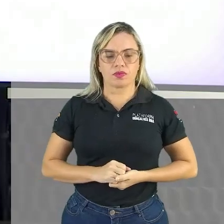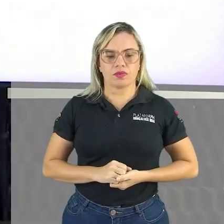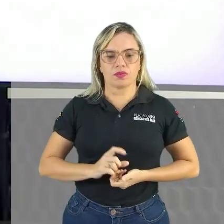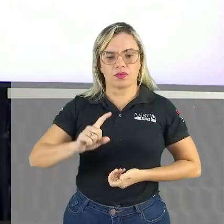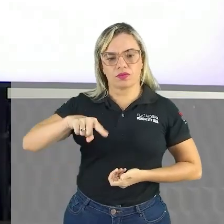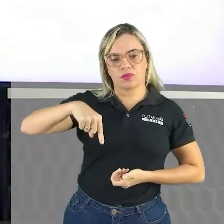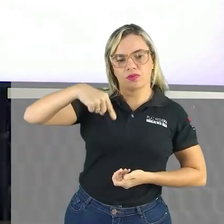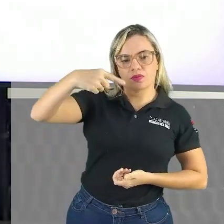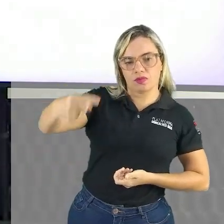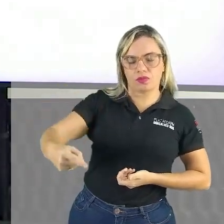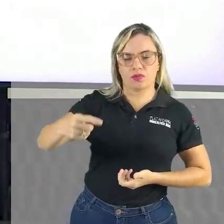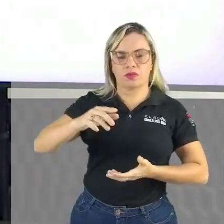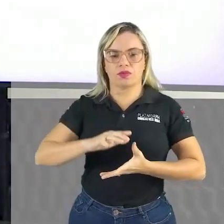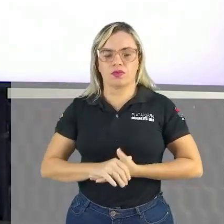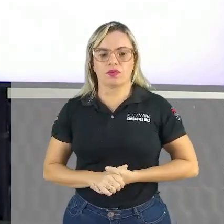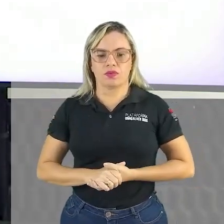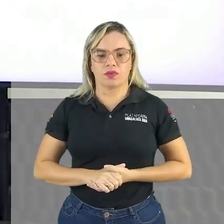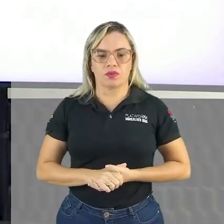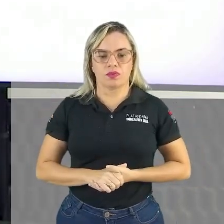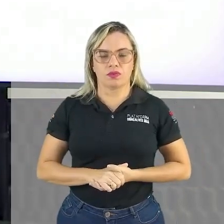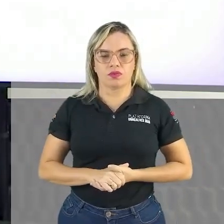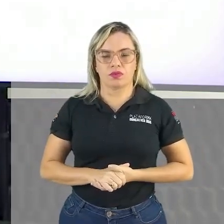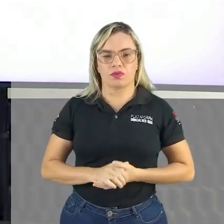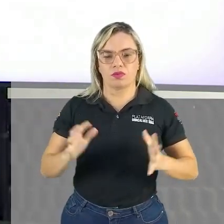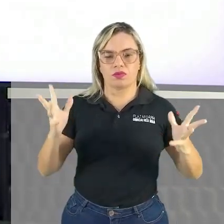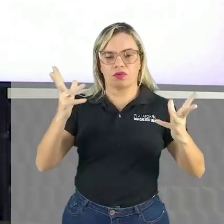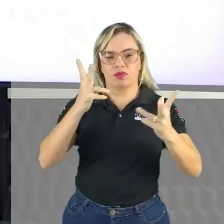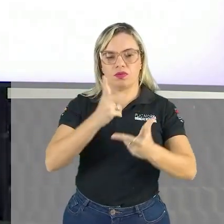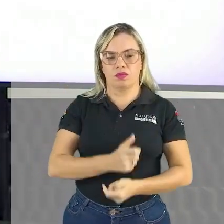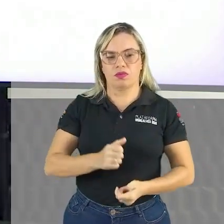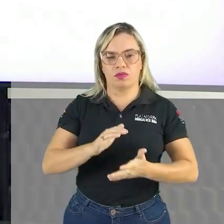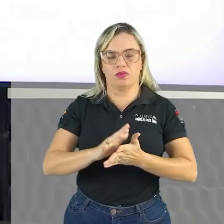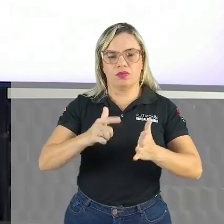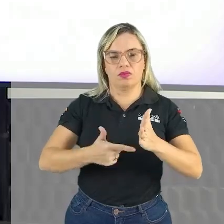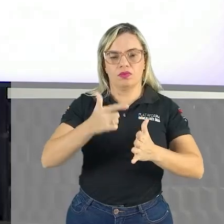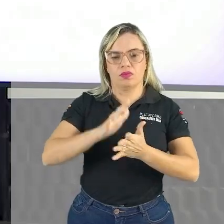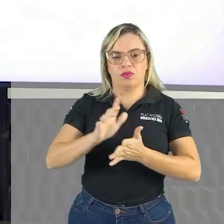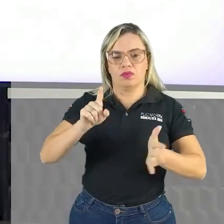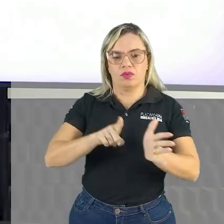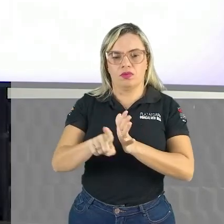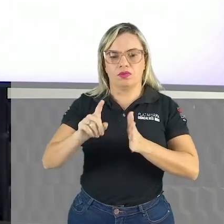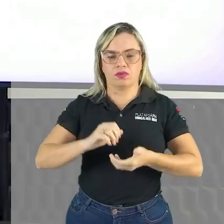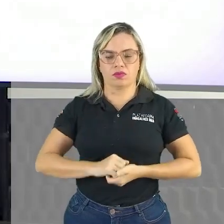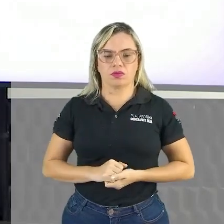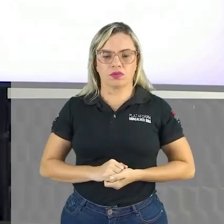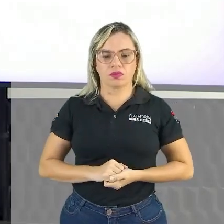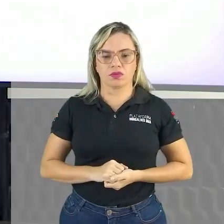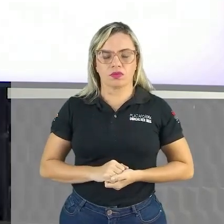Próxima questão. Gente, questão maravilhosa. Questão maravilhosa.